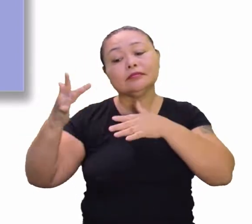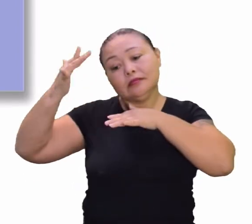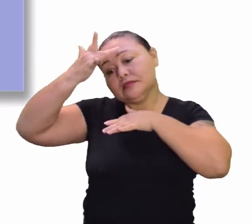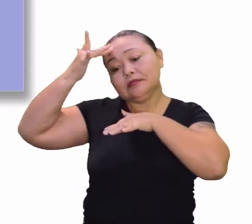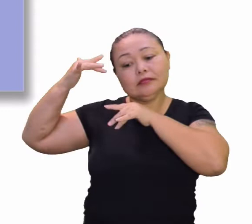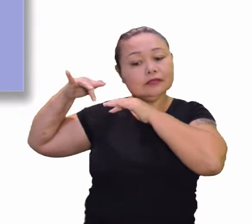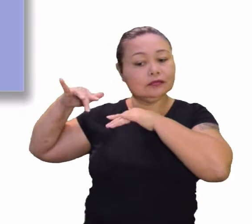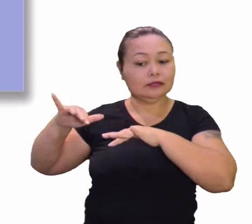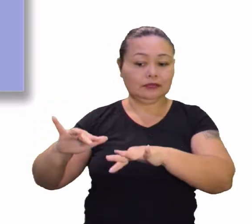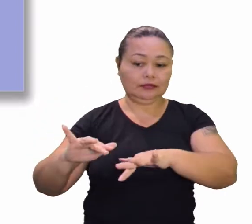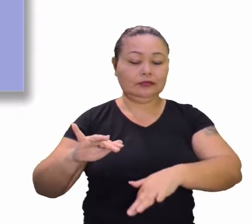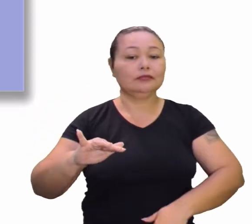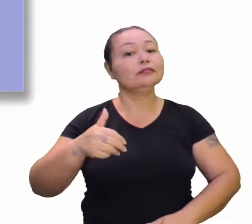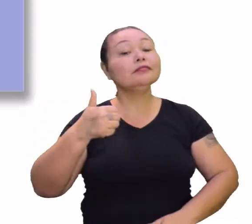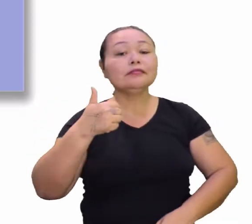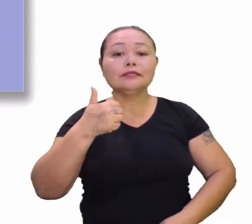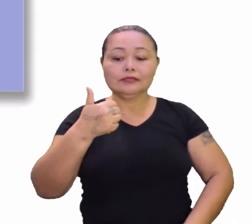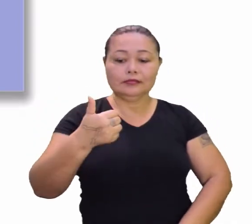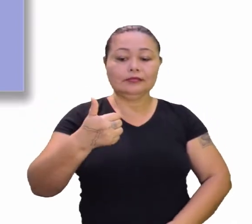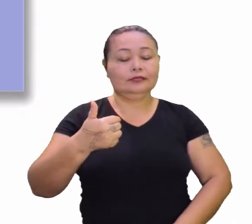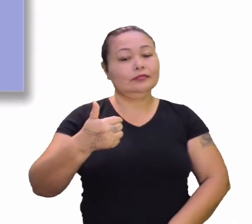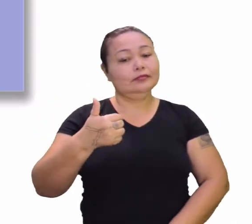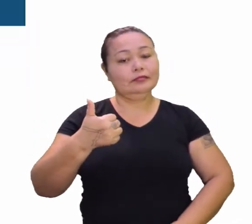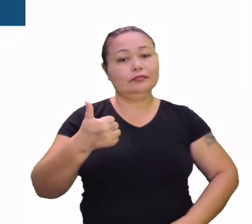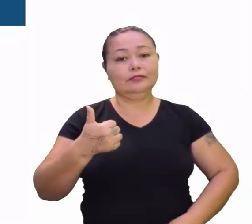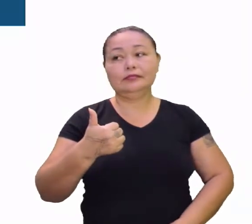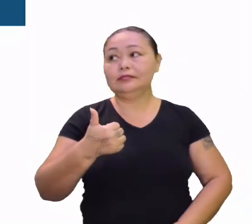das migrações. Beleza, professor Jorge?